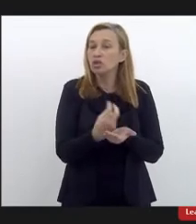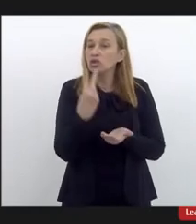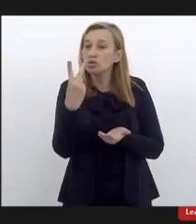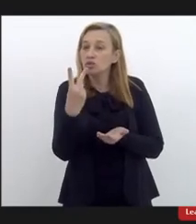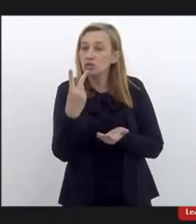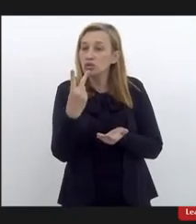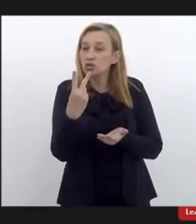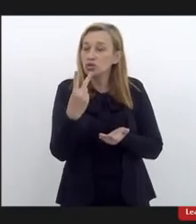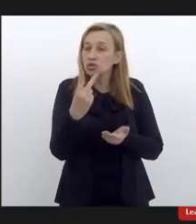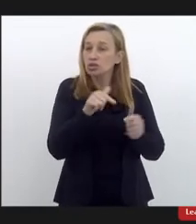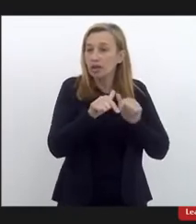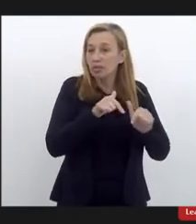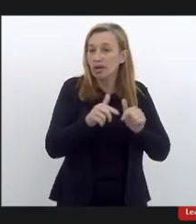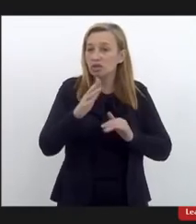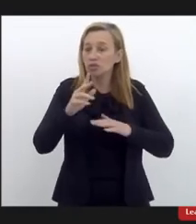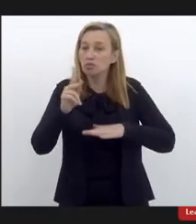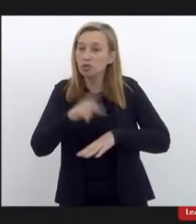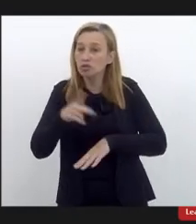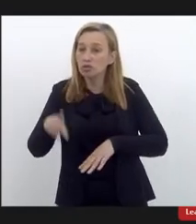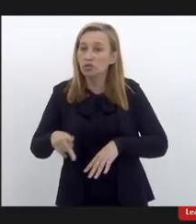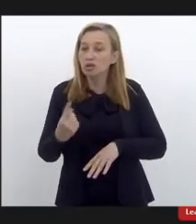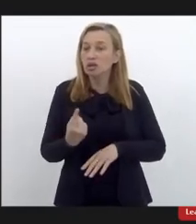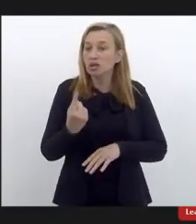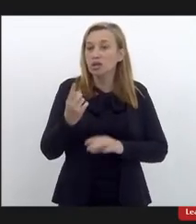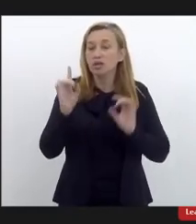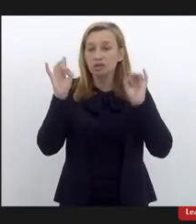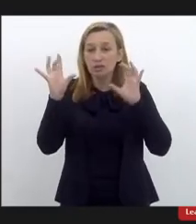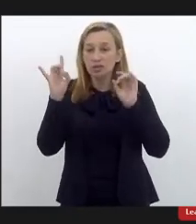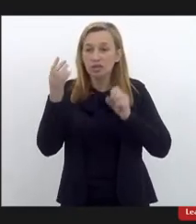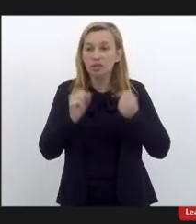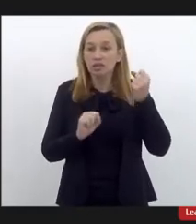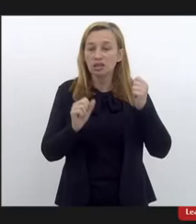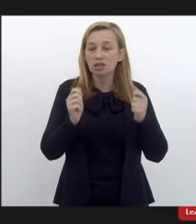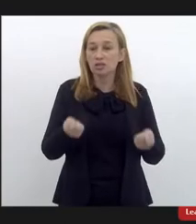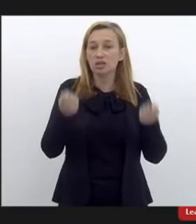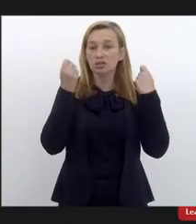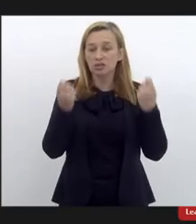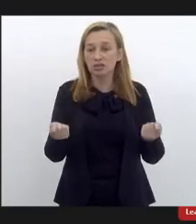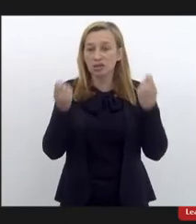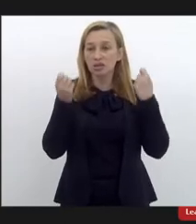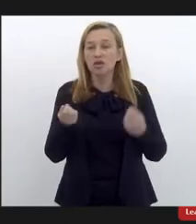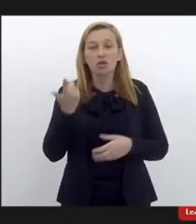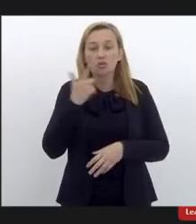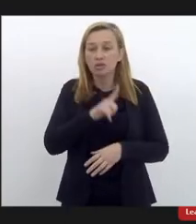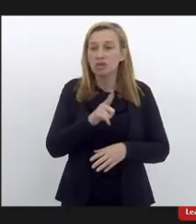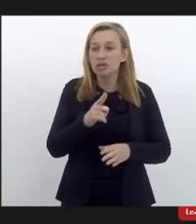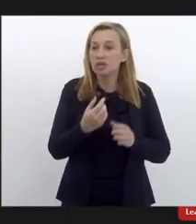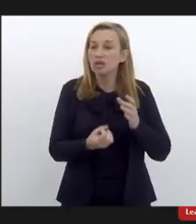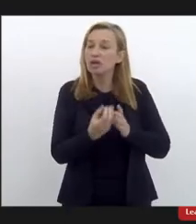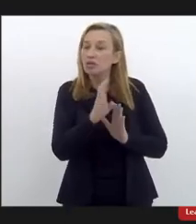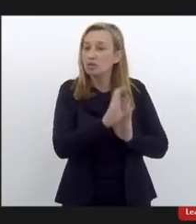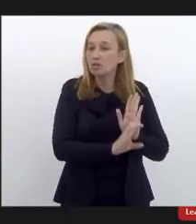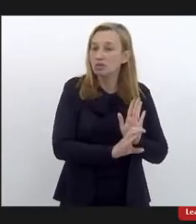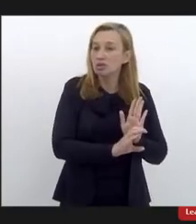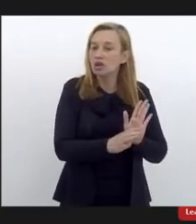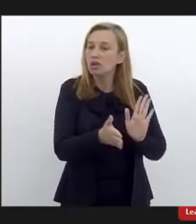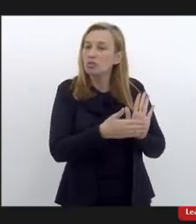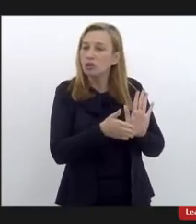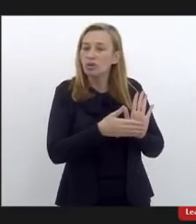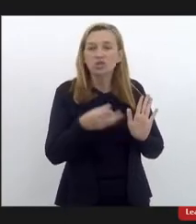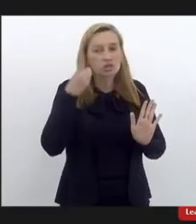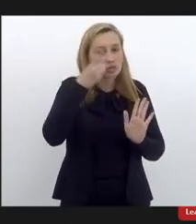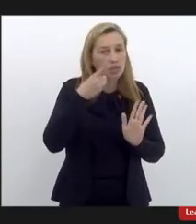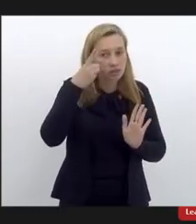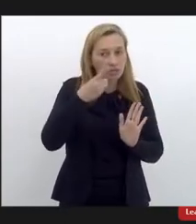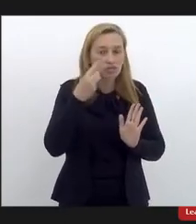professor, entre eles o de especialista em educação. E aí, no ano passado, nós conseguimos essa emenda constitucional proposta pelo deputado